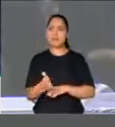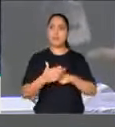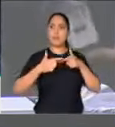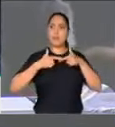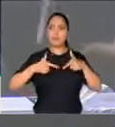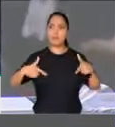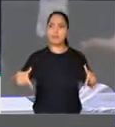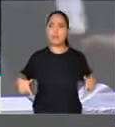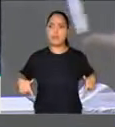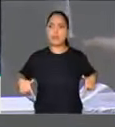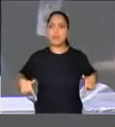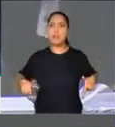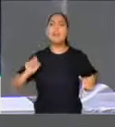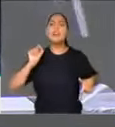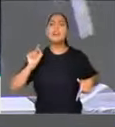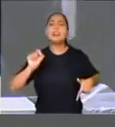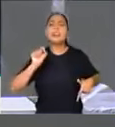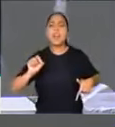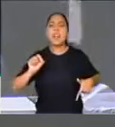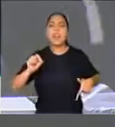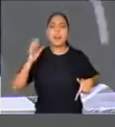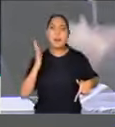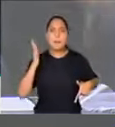diz quem mandou matar Marielle.